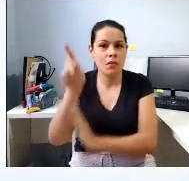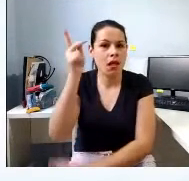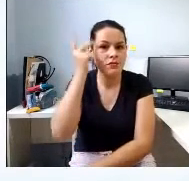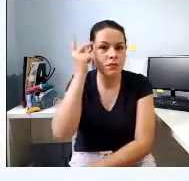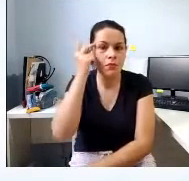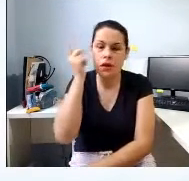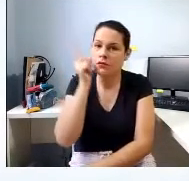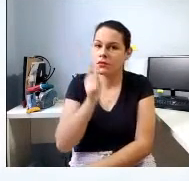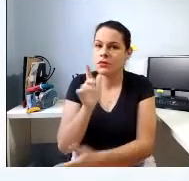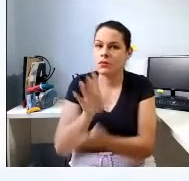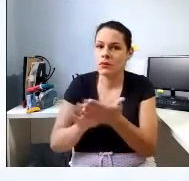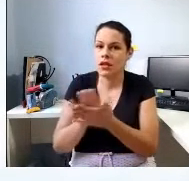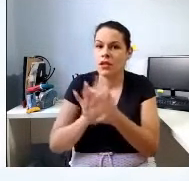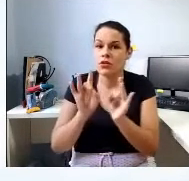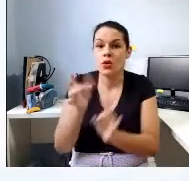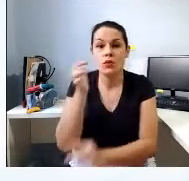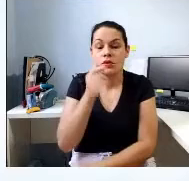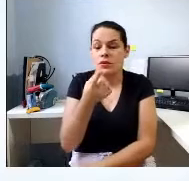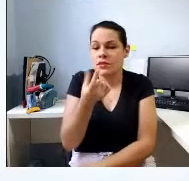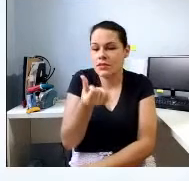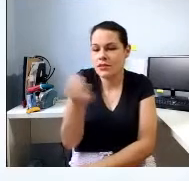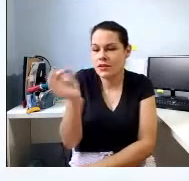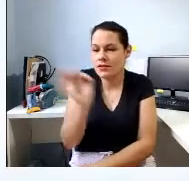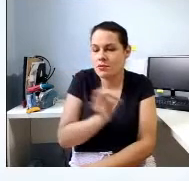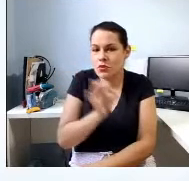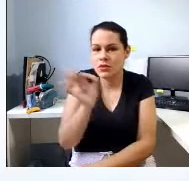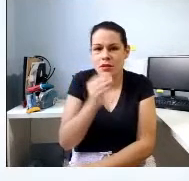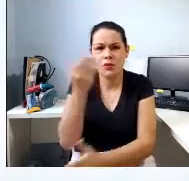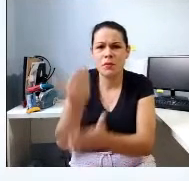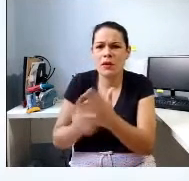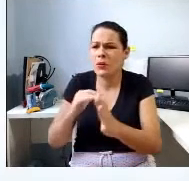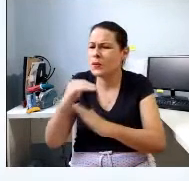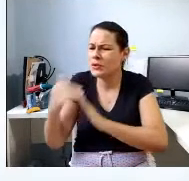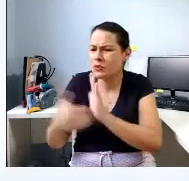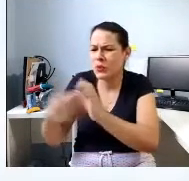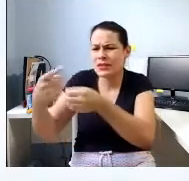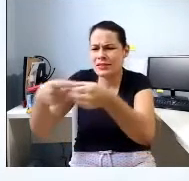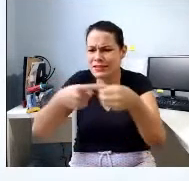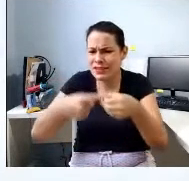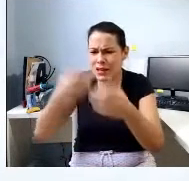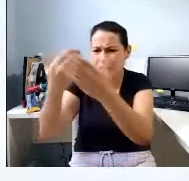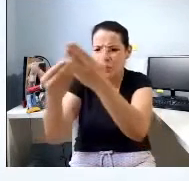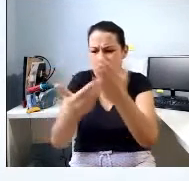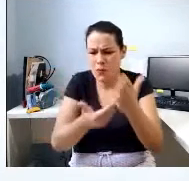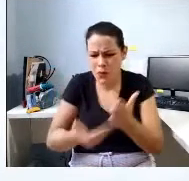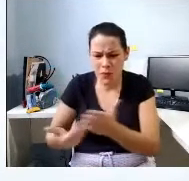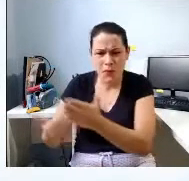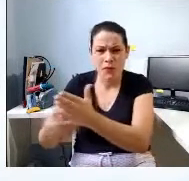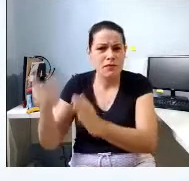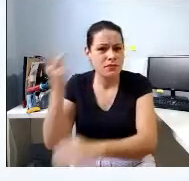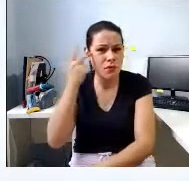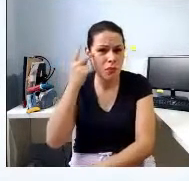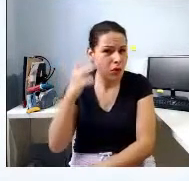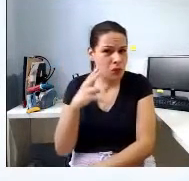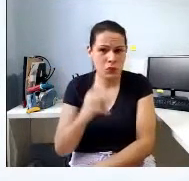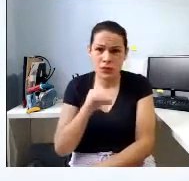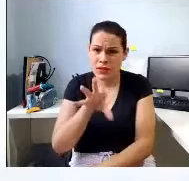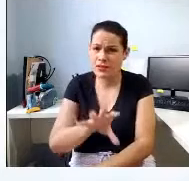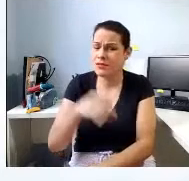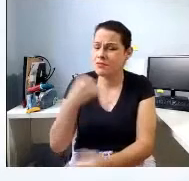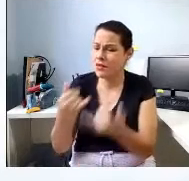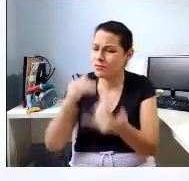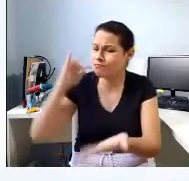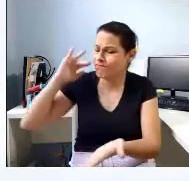conseguiu 16% dos votos, perdeu em todas as cidades, perdeu em tudo quanto é canto em São Paulo, e levou uma